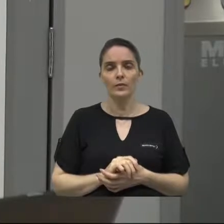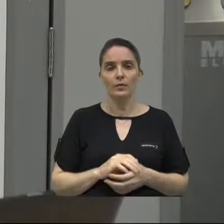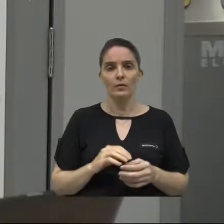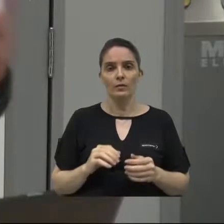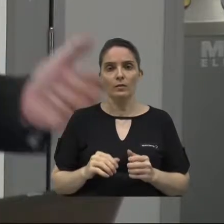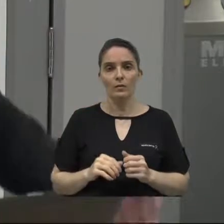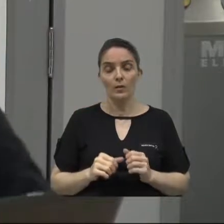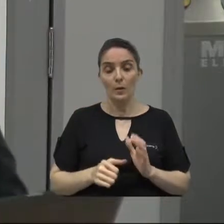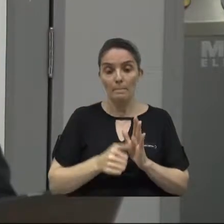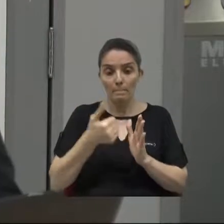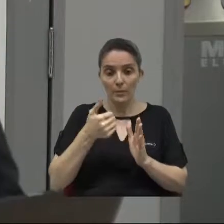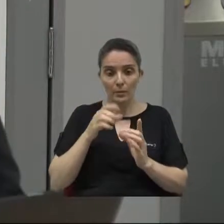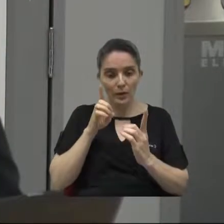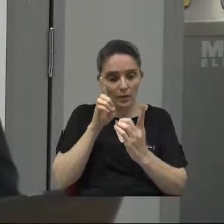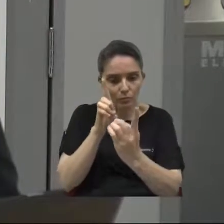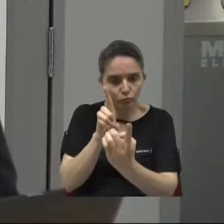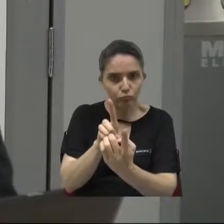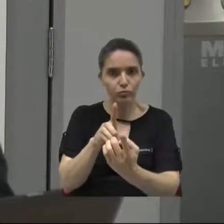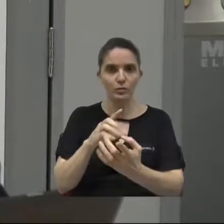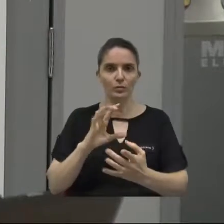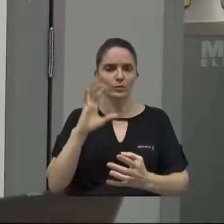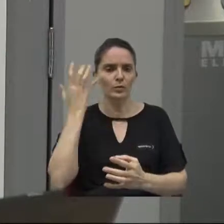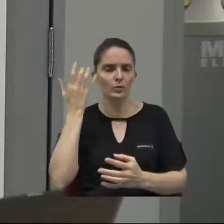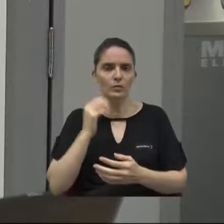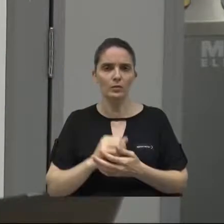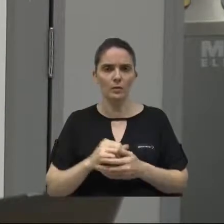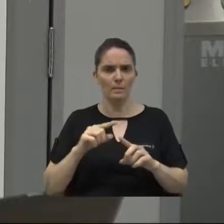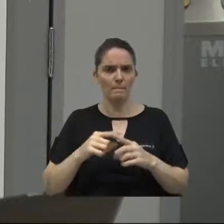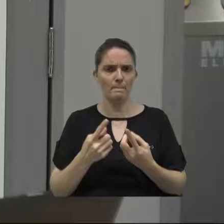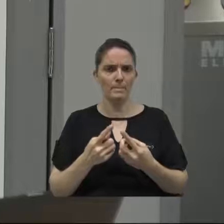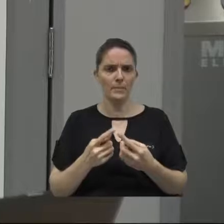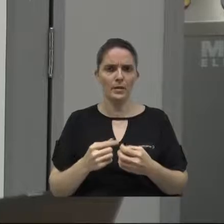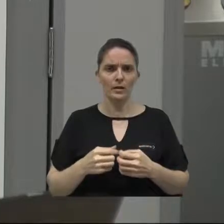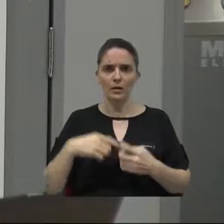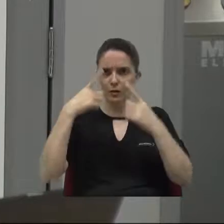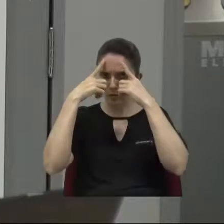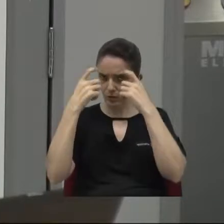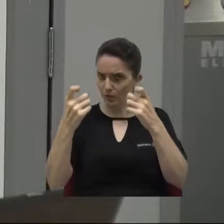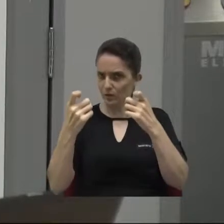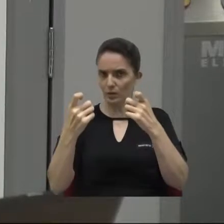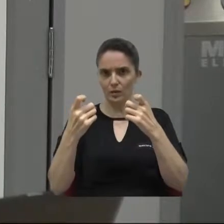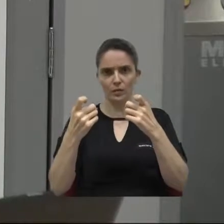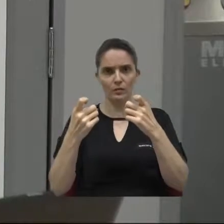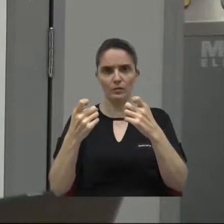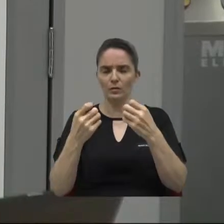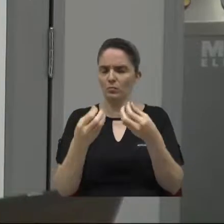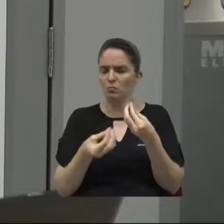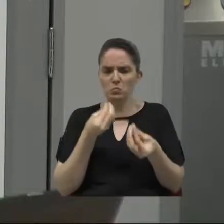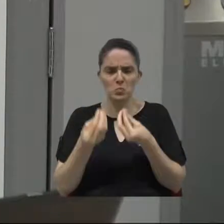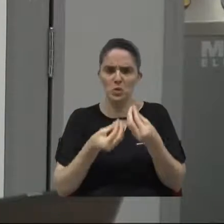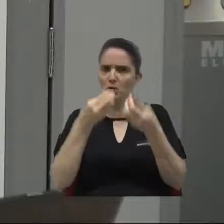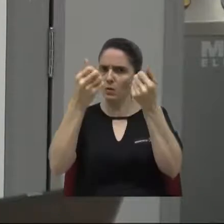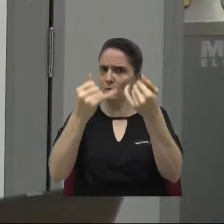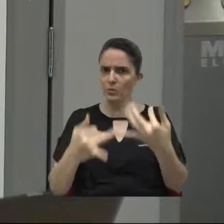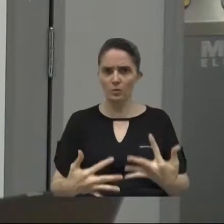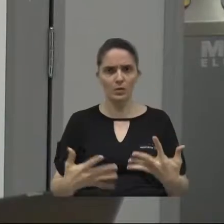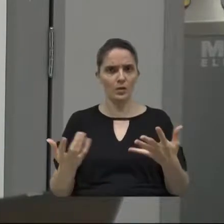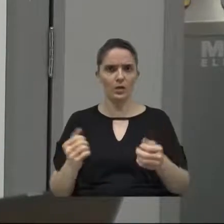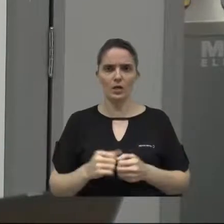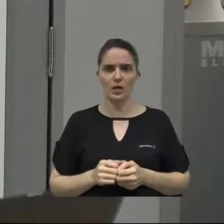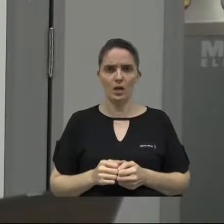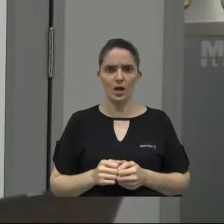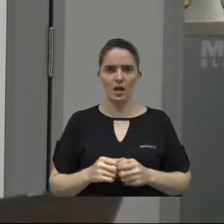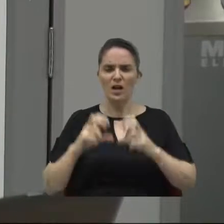gera. E isso, doutor Rafael, não justifica, agressão não justifica. Você sofreu uma agressão verbal, uma agressão física, uma